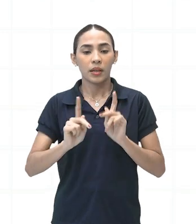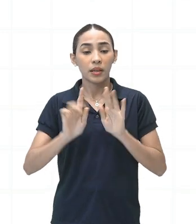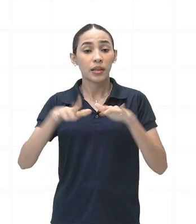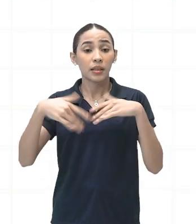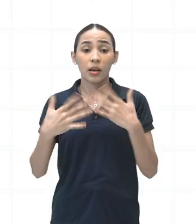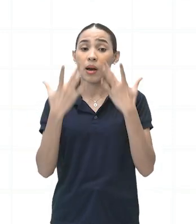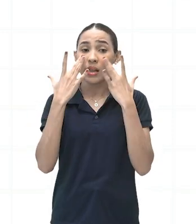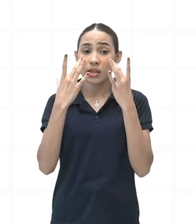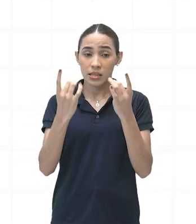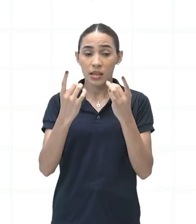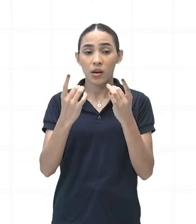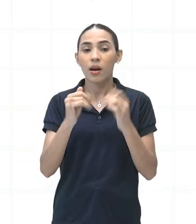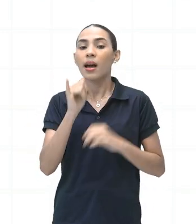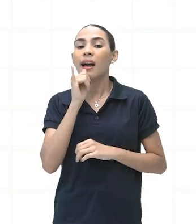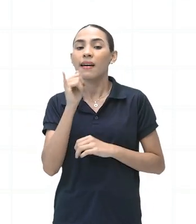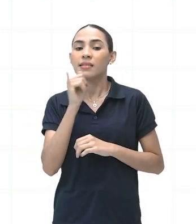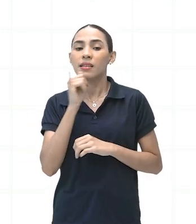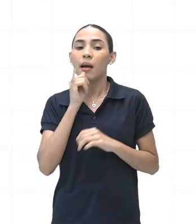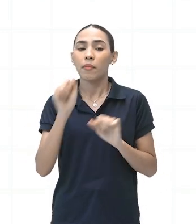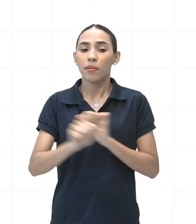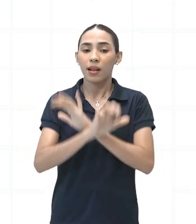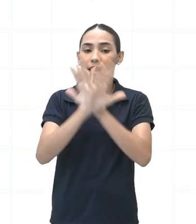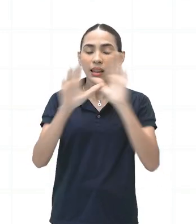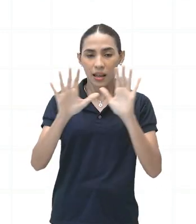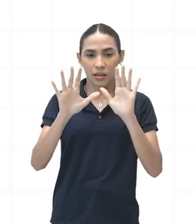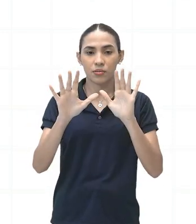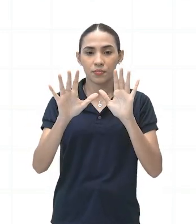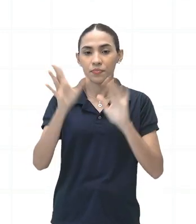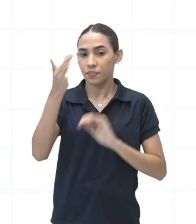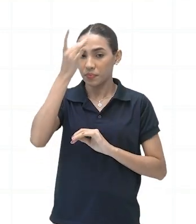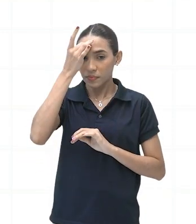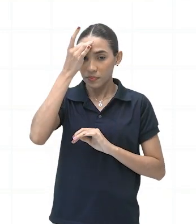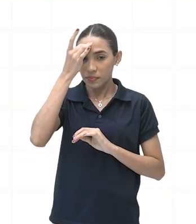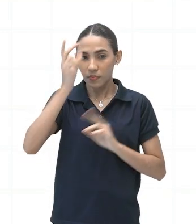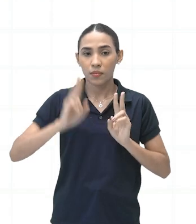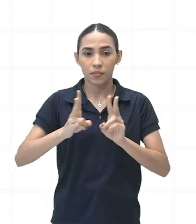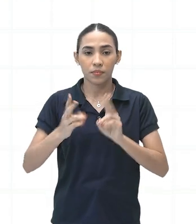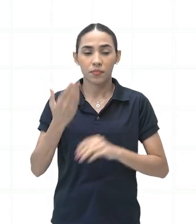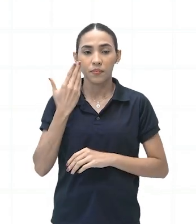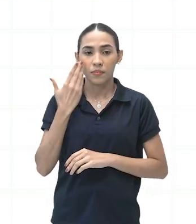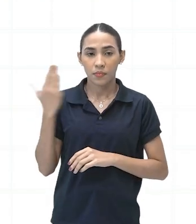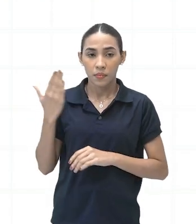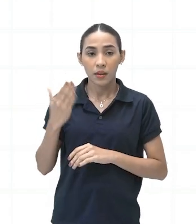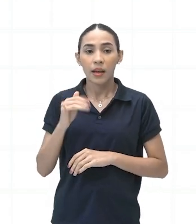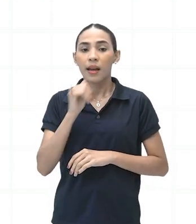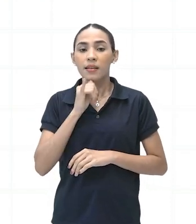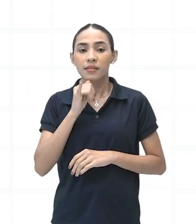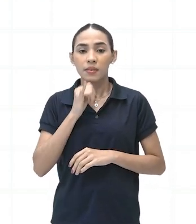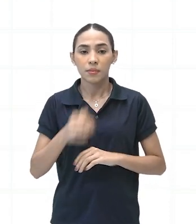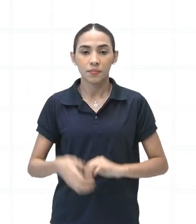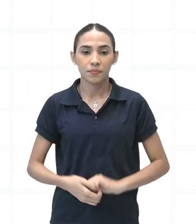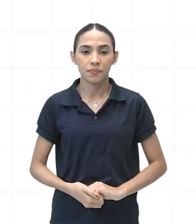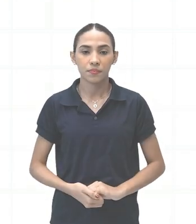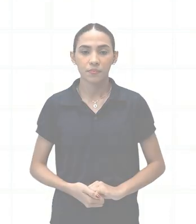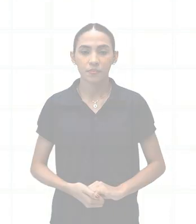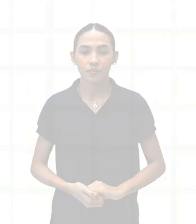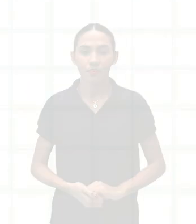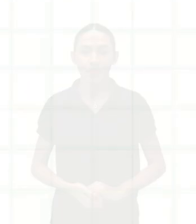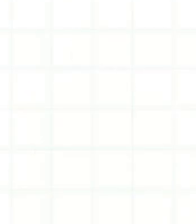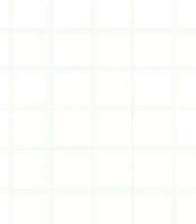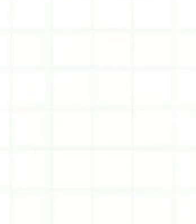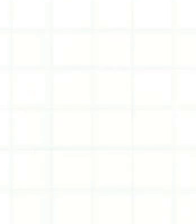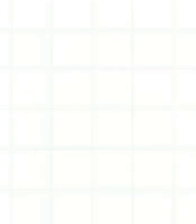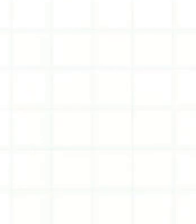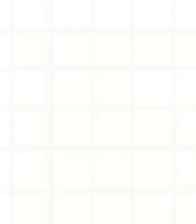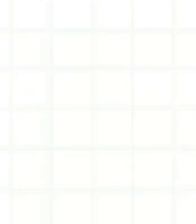Então, olhem só. Exemplo para ficar melhor, né? Para ficar mais claro. Vamos lá? Então, por exemplo, o meio ambiente pede